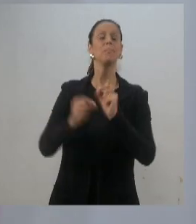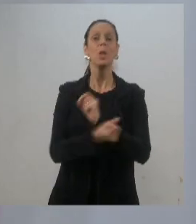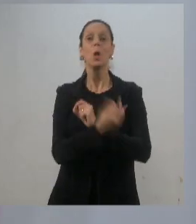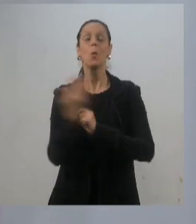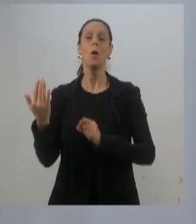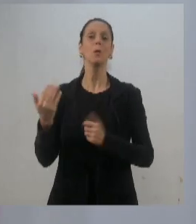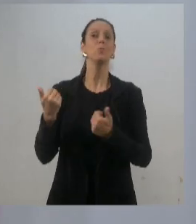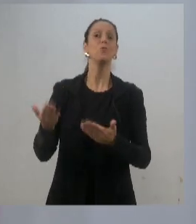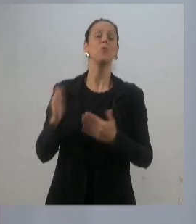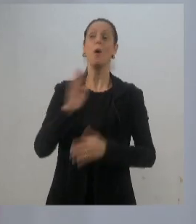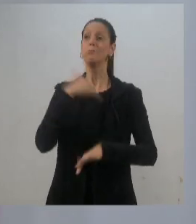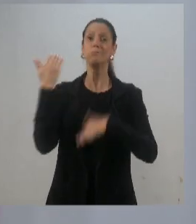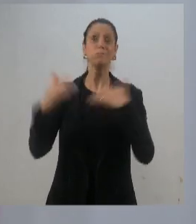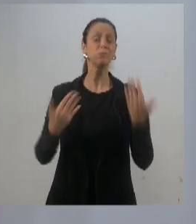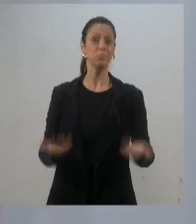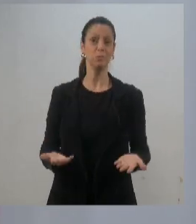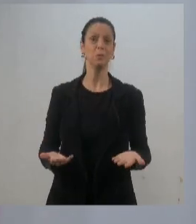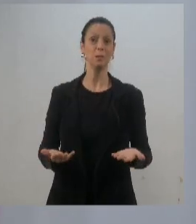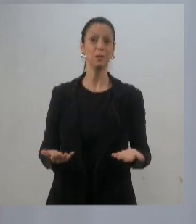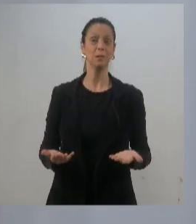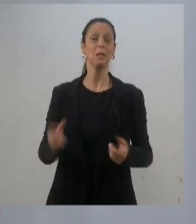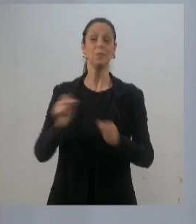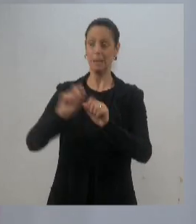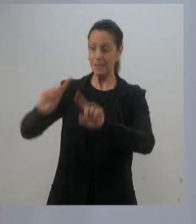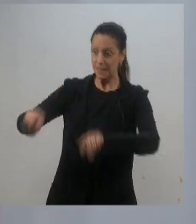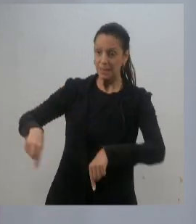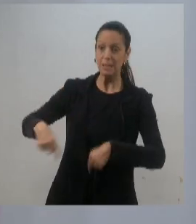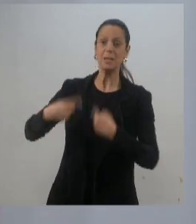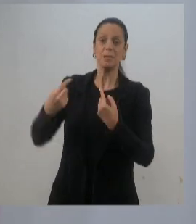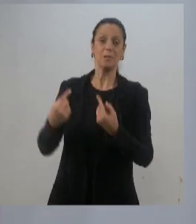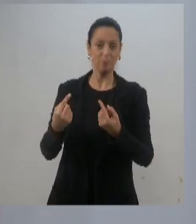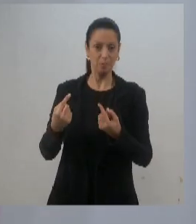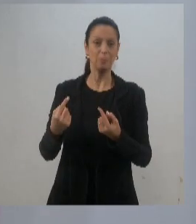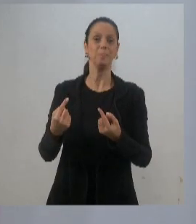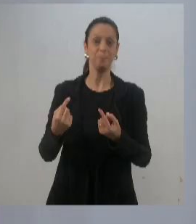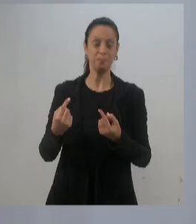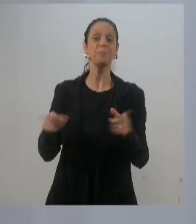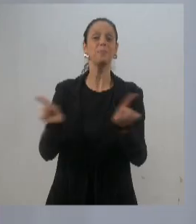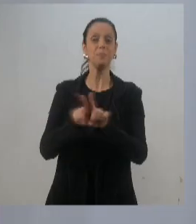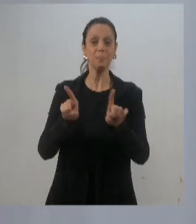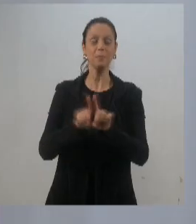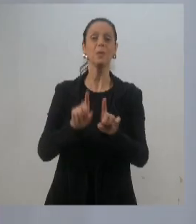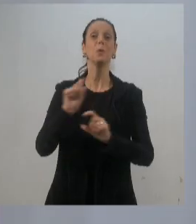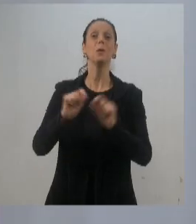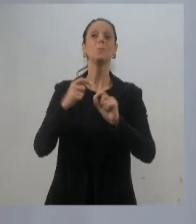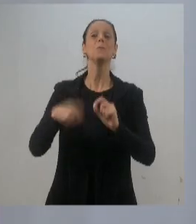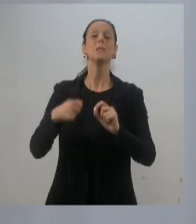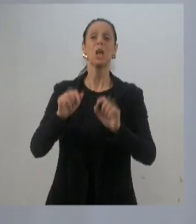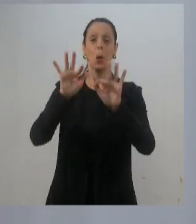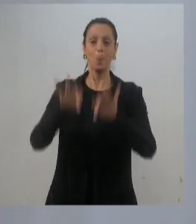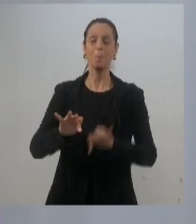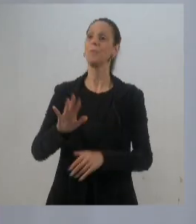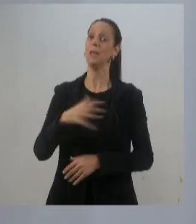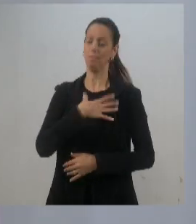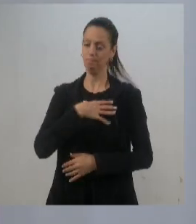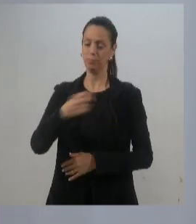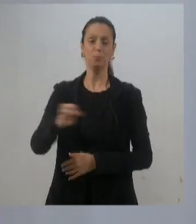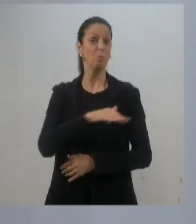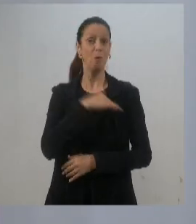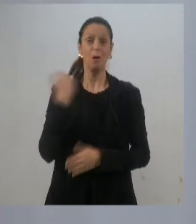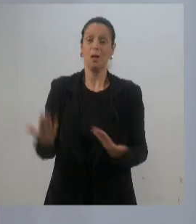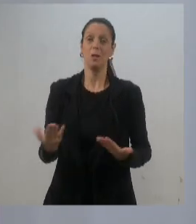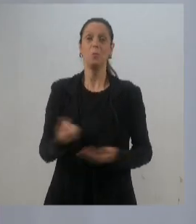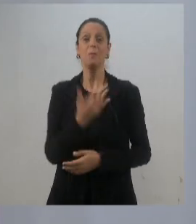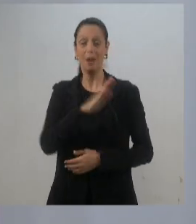muitos jovens a fazerem desafios, inclusive o ato final era o suicídio, e